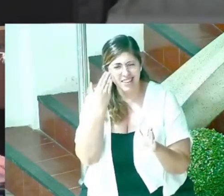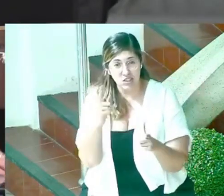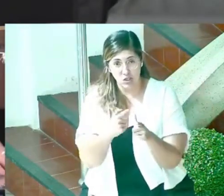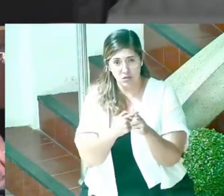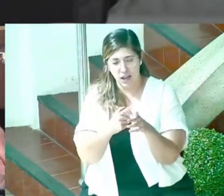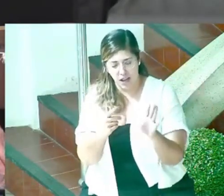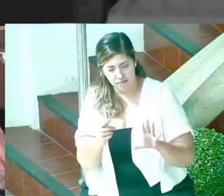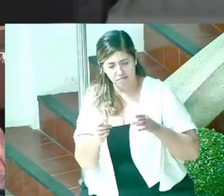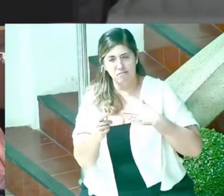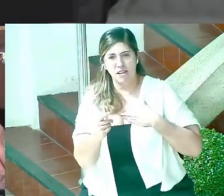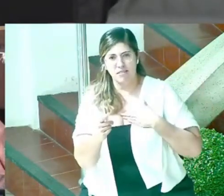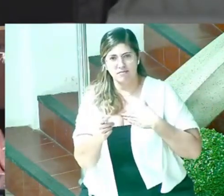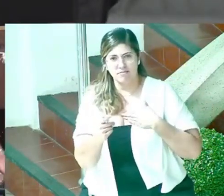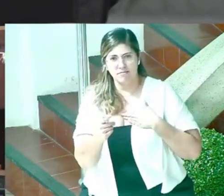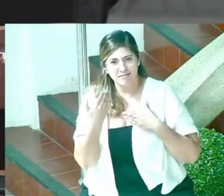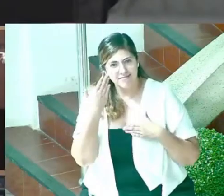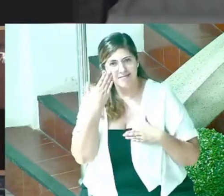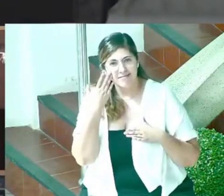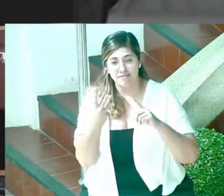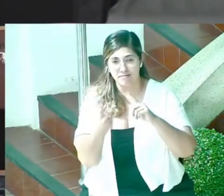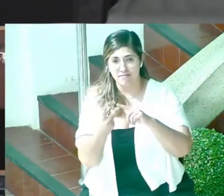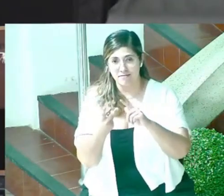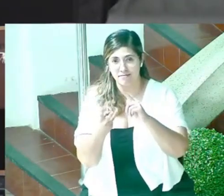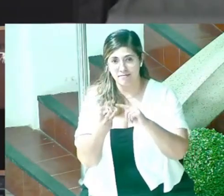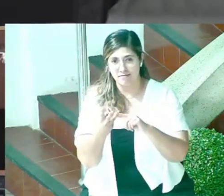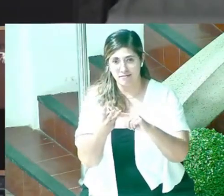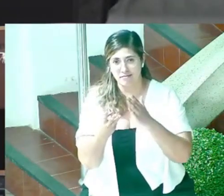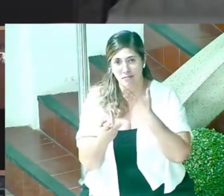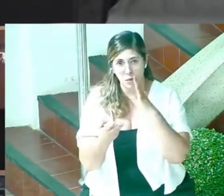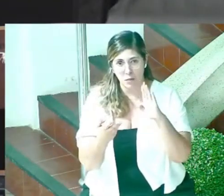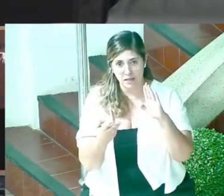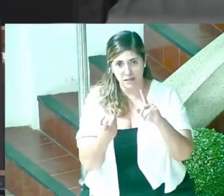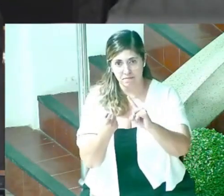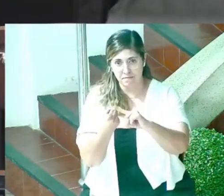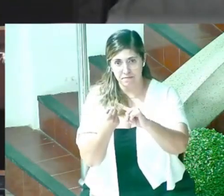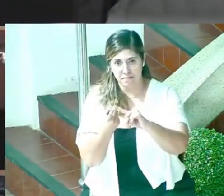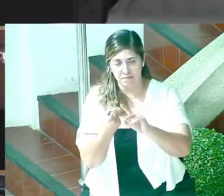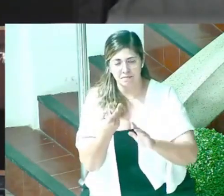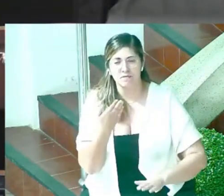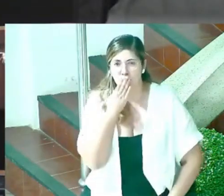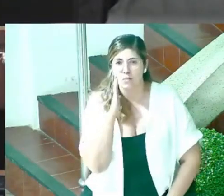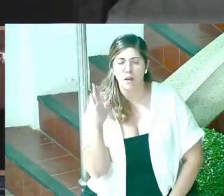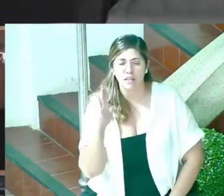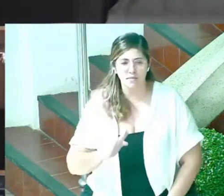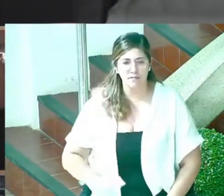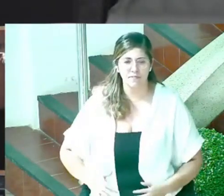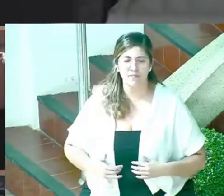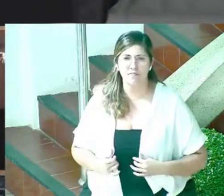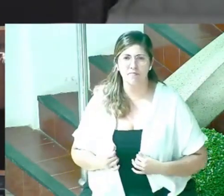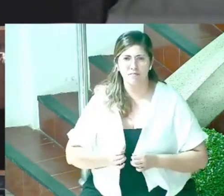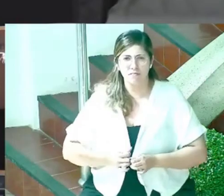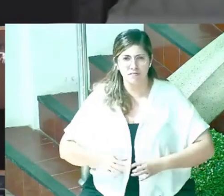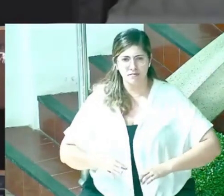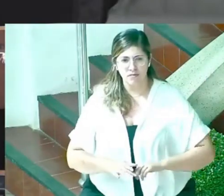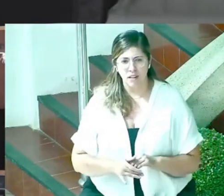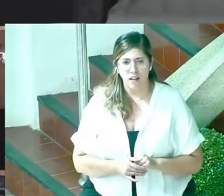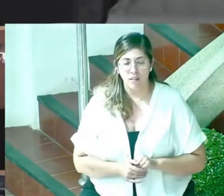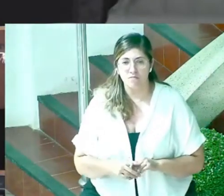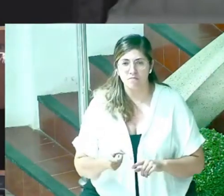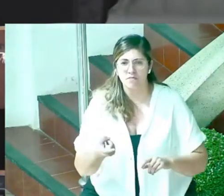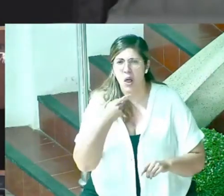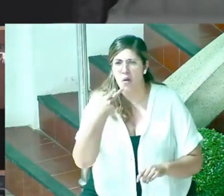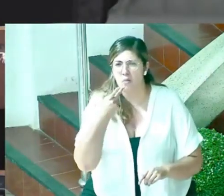Com isso em mente, queridos, quantas lições preciosas podemos ter a respeito do tema perdão e